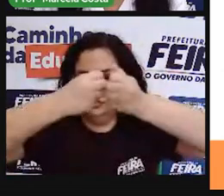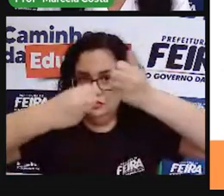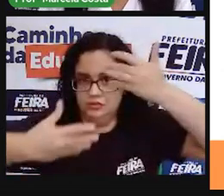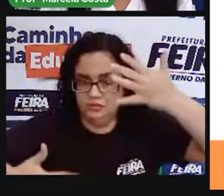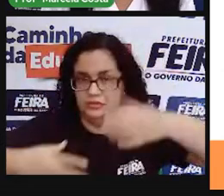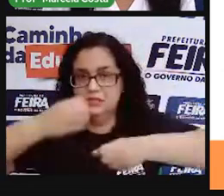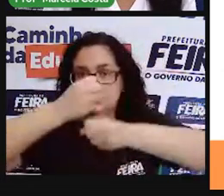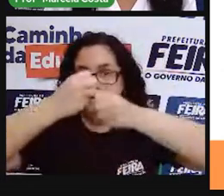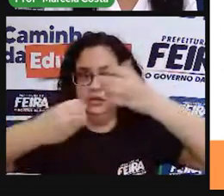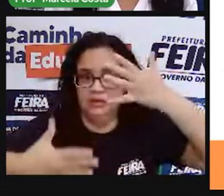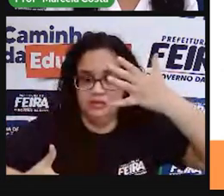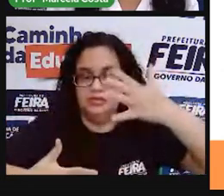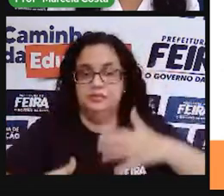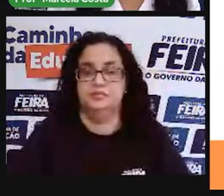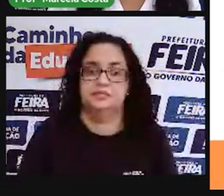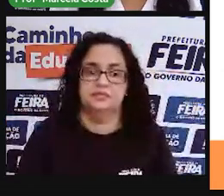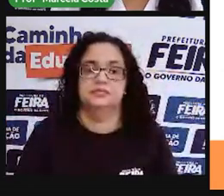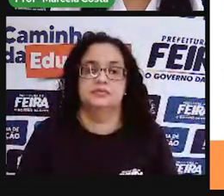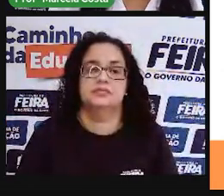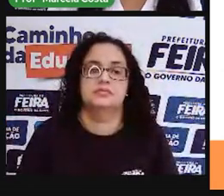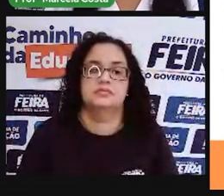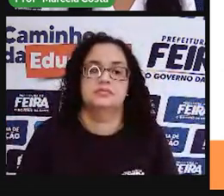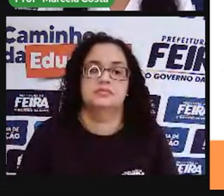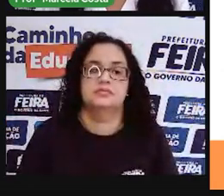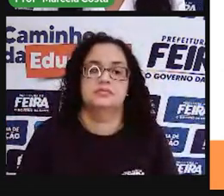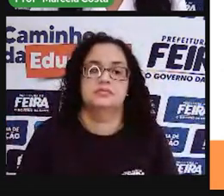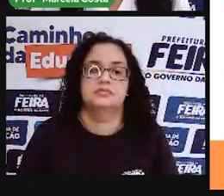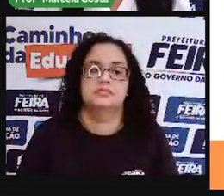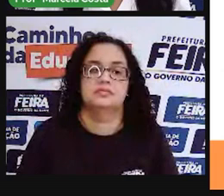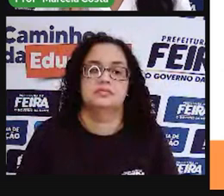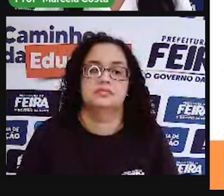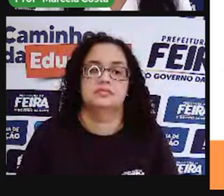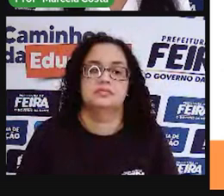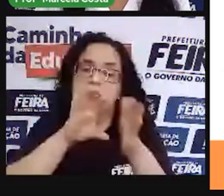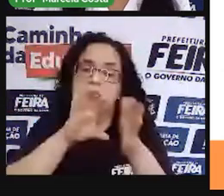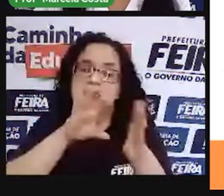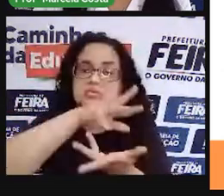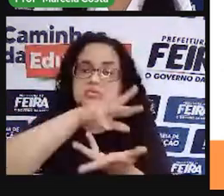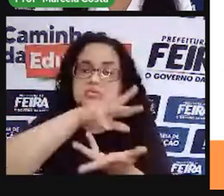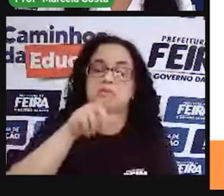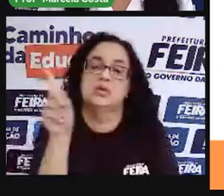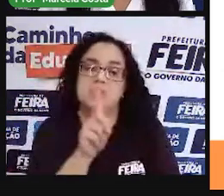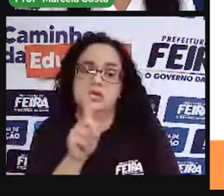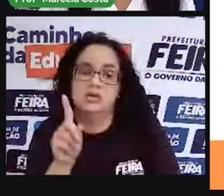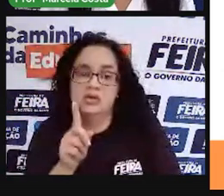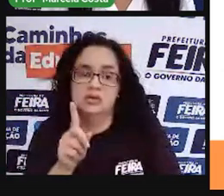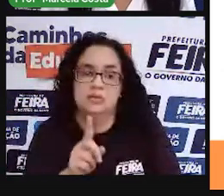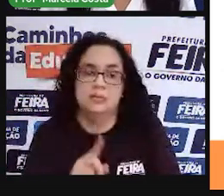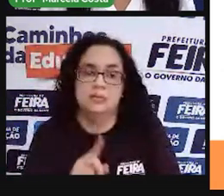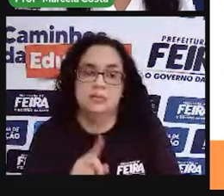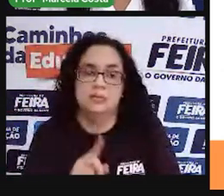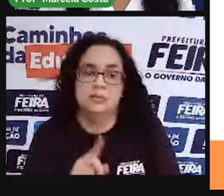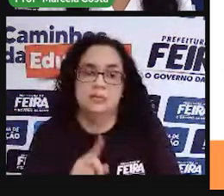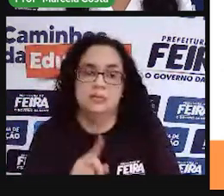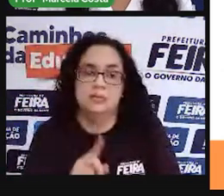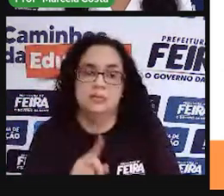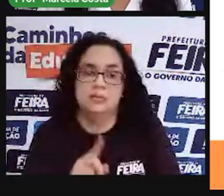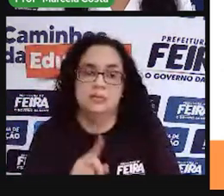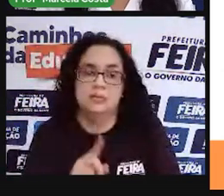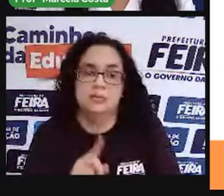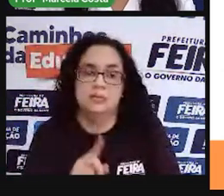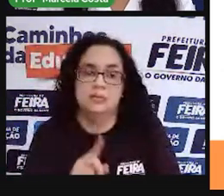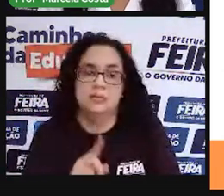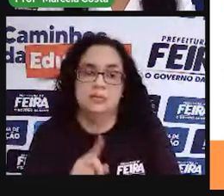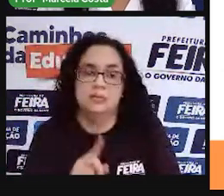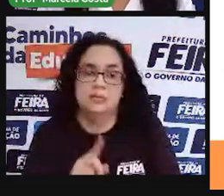acertou aquele desafio dessa aula ou não. E depois eu vou olhar o chat e vou te responder, tá